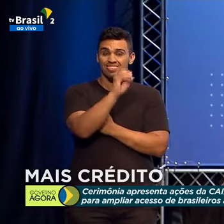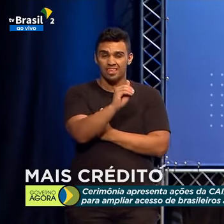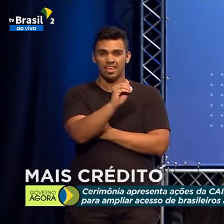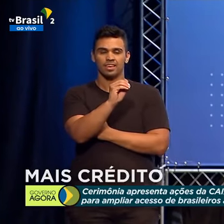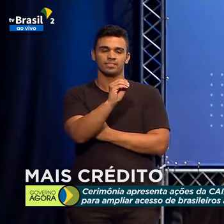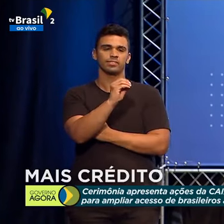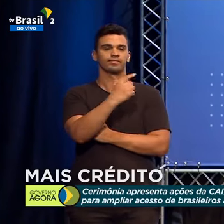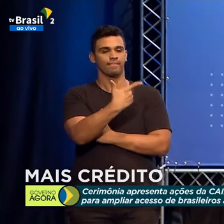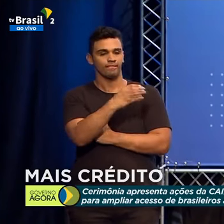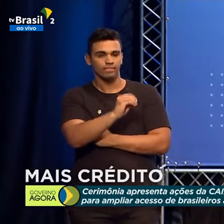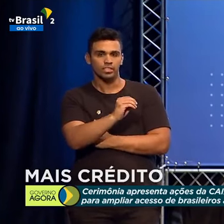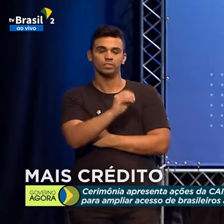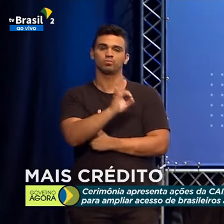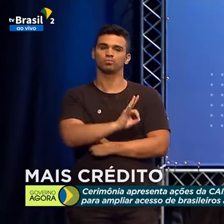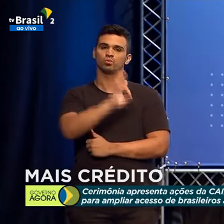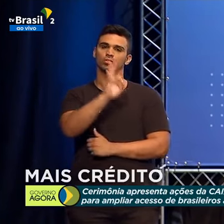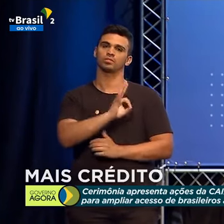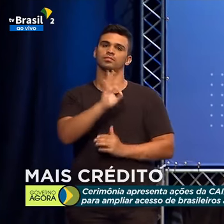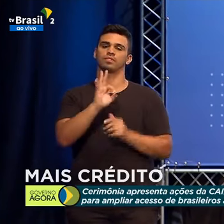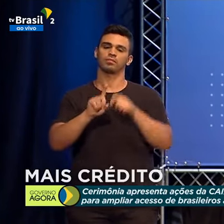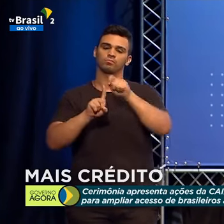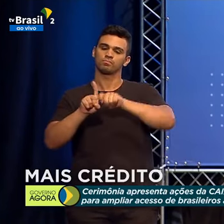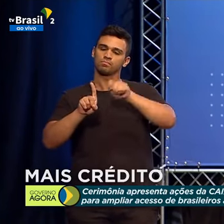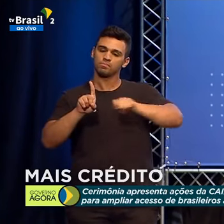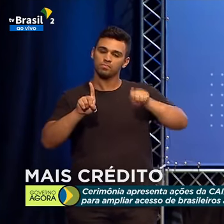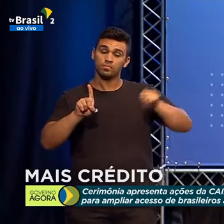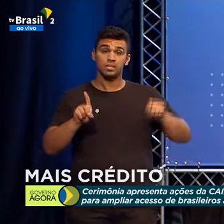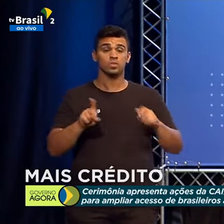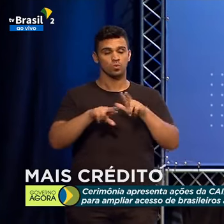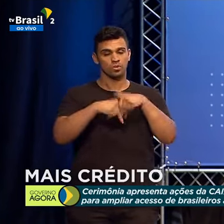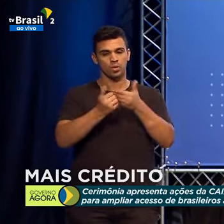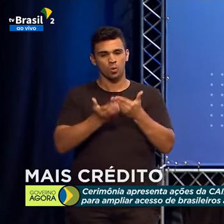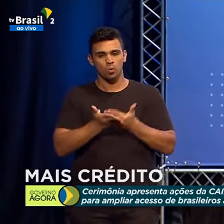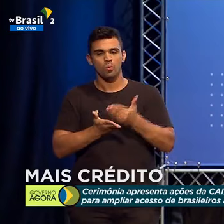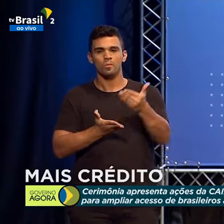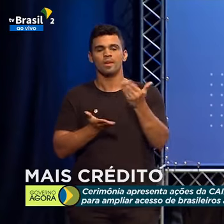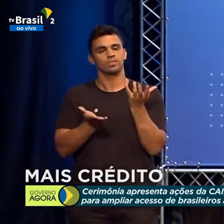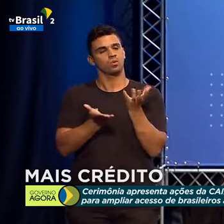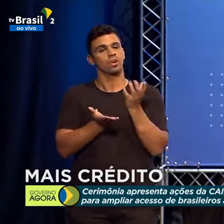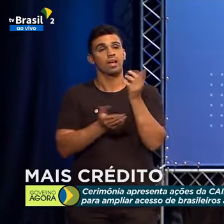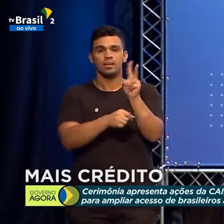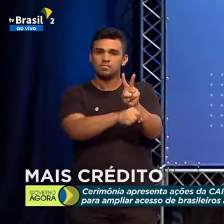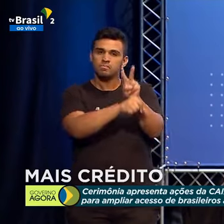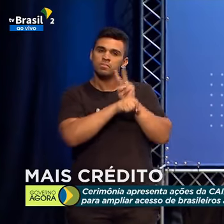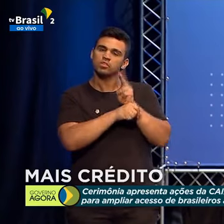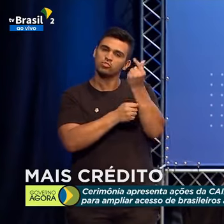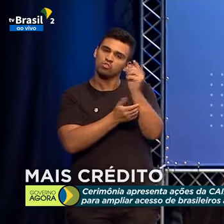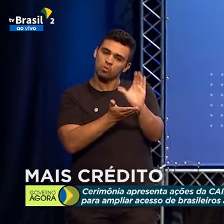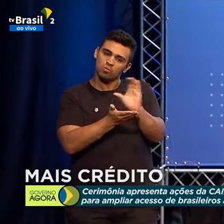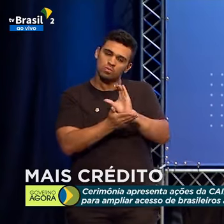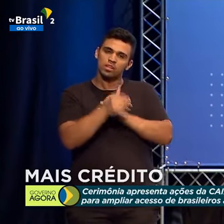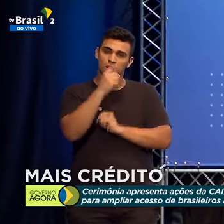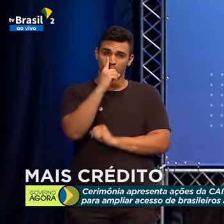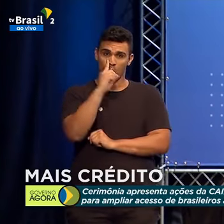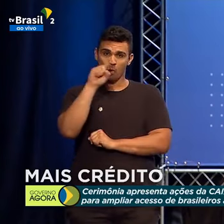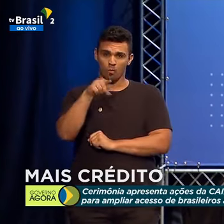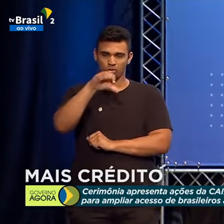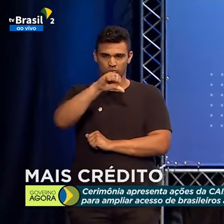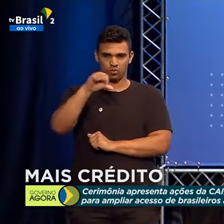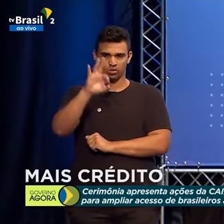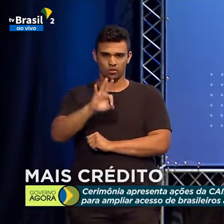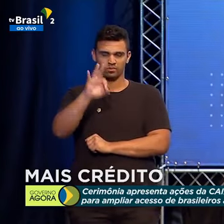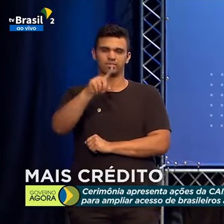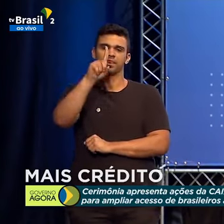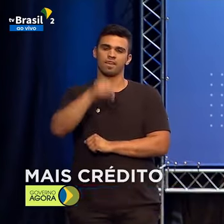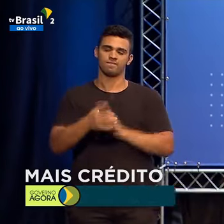ao mês. Quando eles começam a tomar a partir de 1,99%, isso é o que a gente chama em economia, de fato,